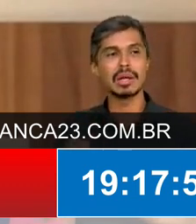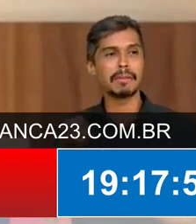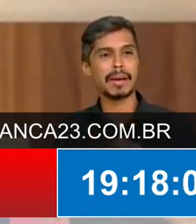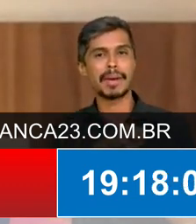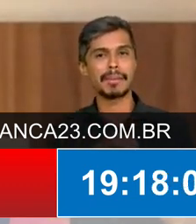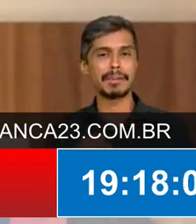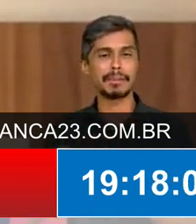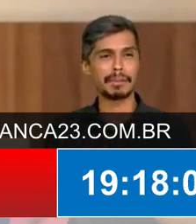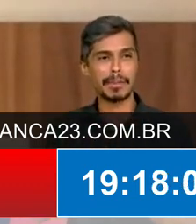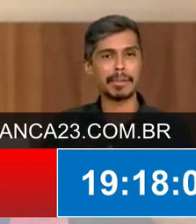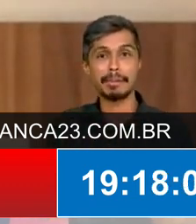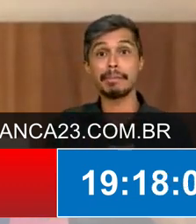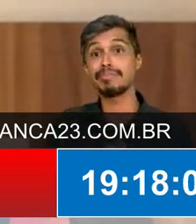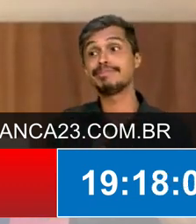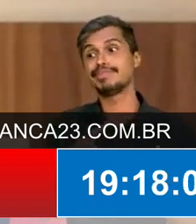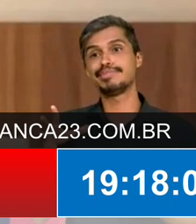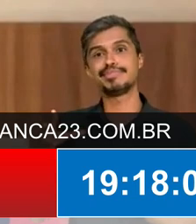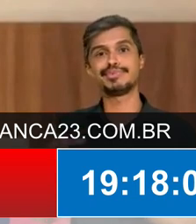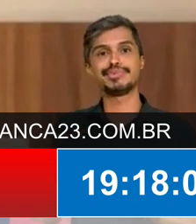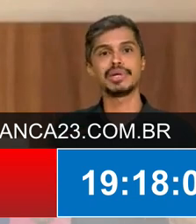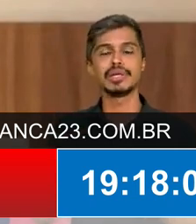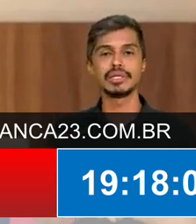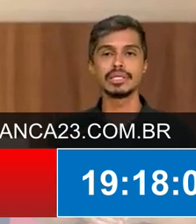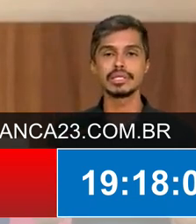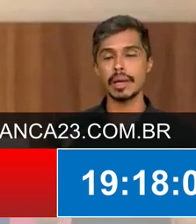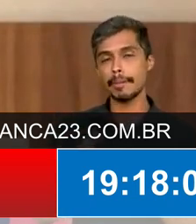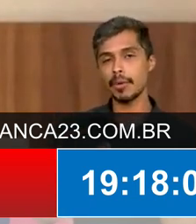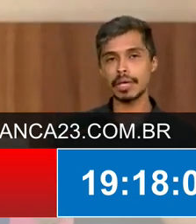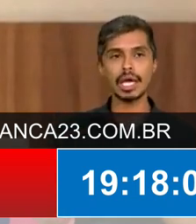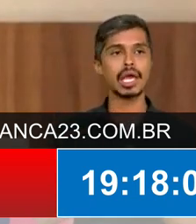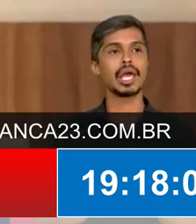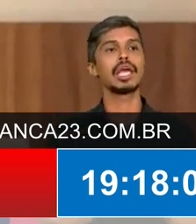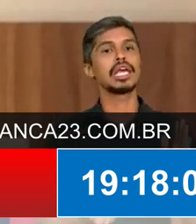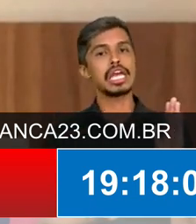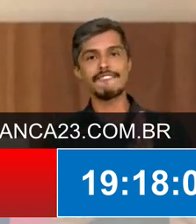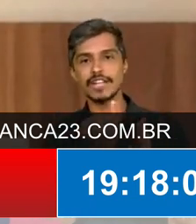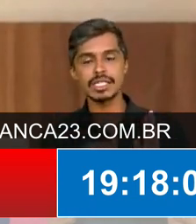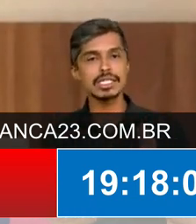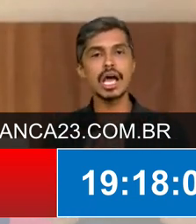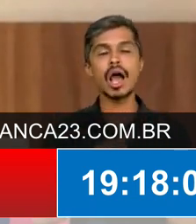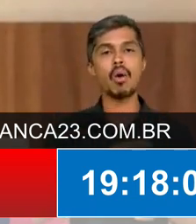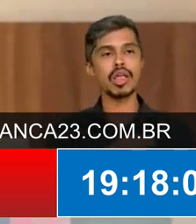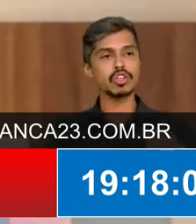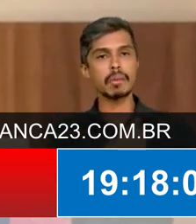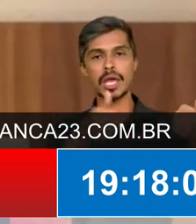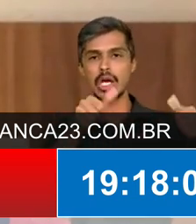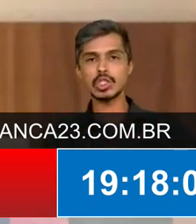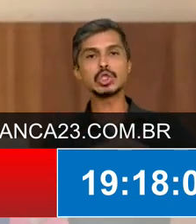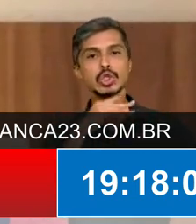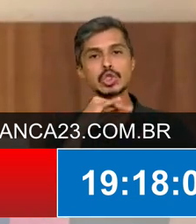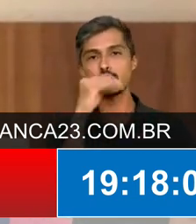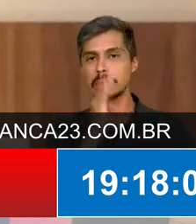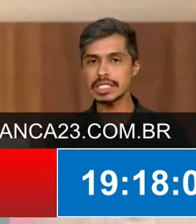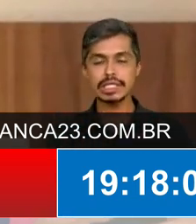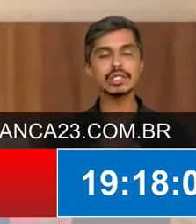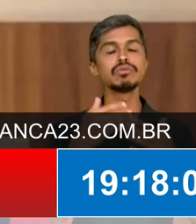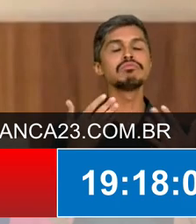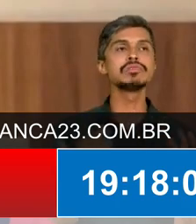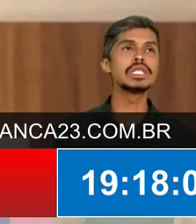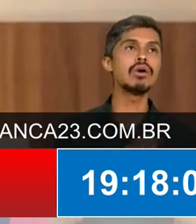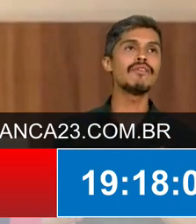várias né reflexo de economia de inflação de vários vários fatores mas